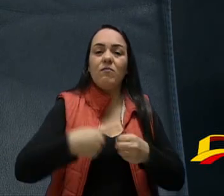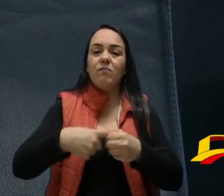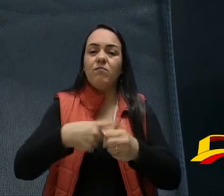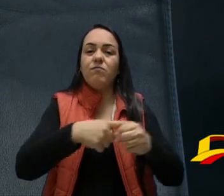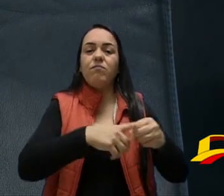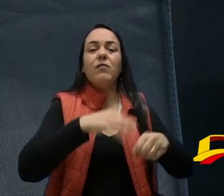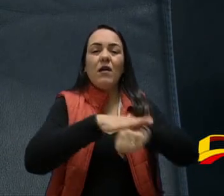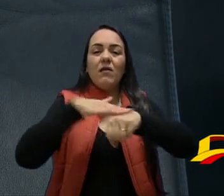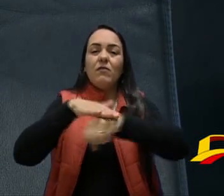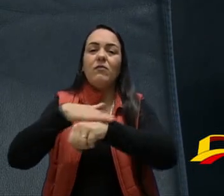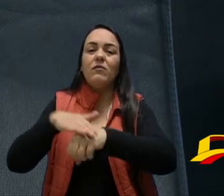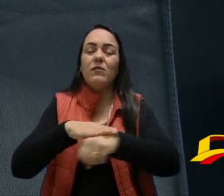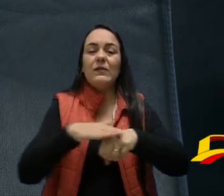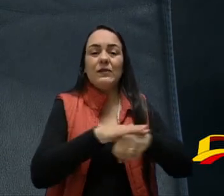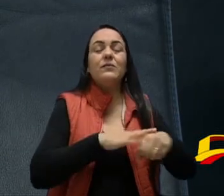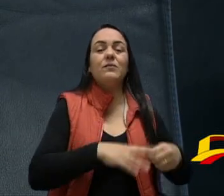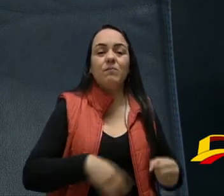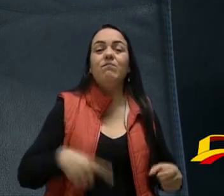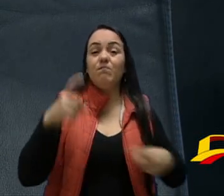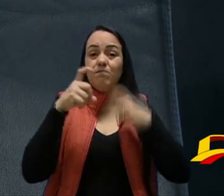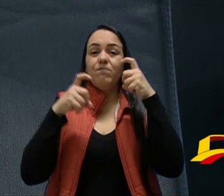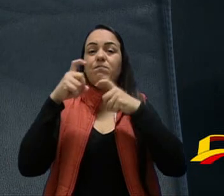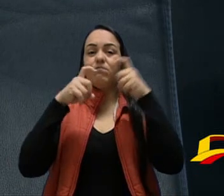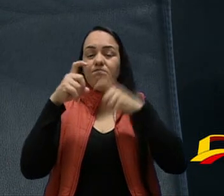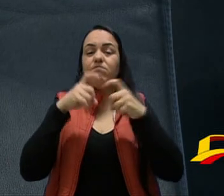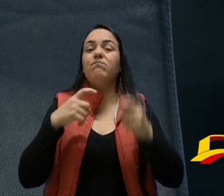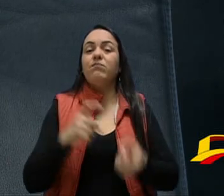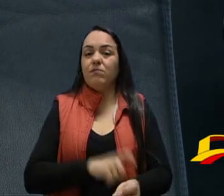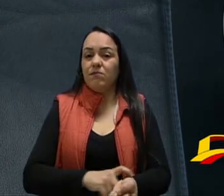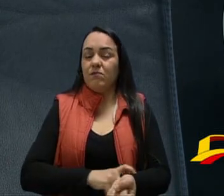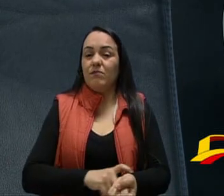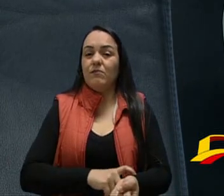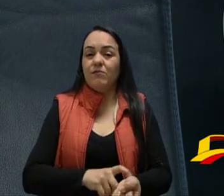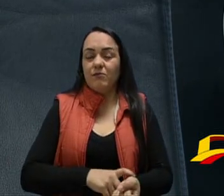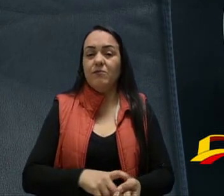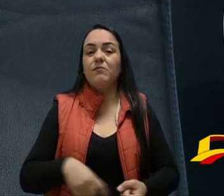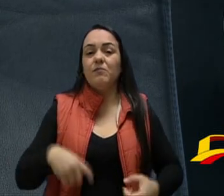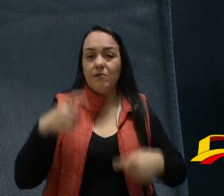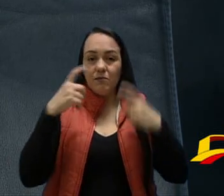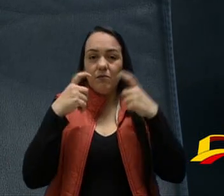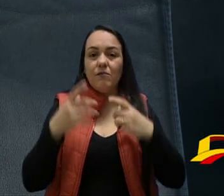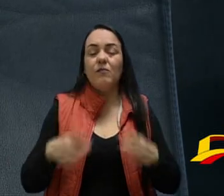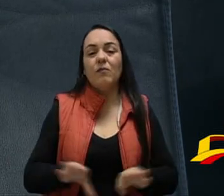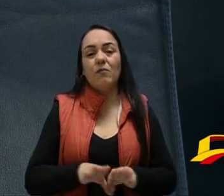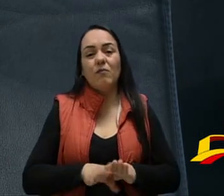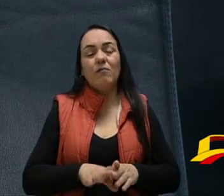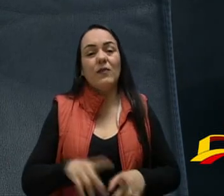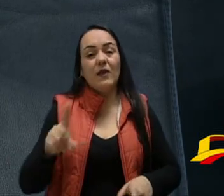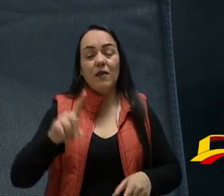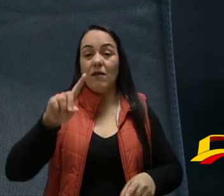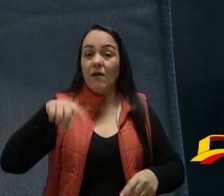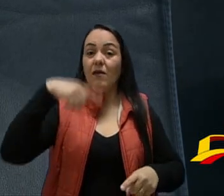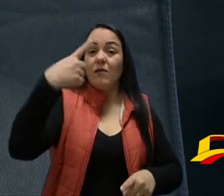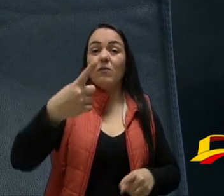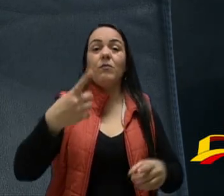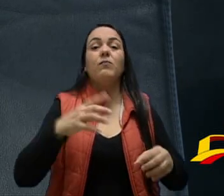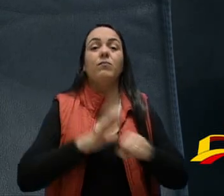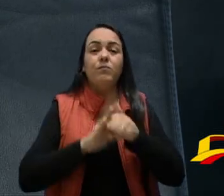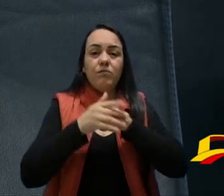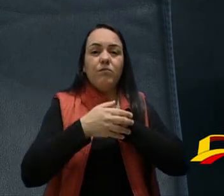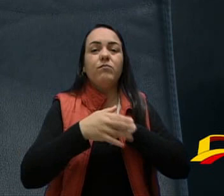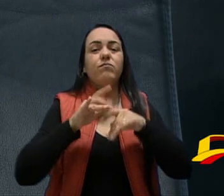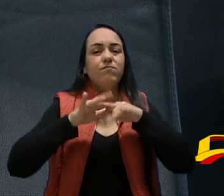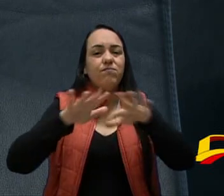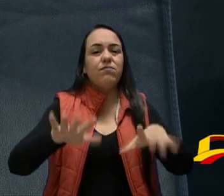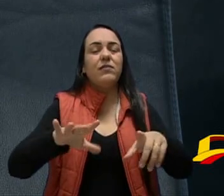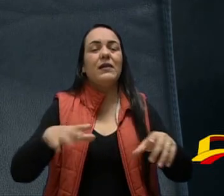municípios e todos estão passando pela mesma aflição então como o doutor admitir se não existe para os convide existe